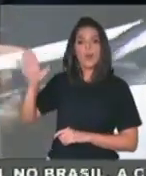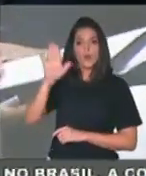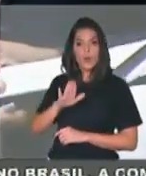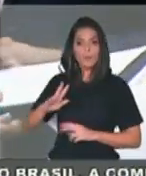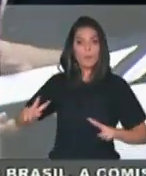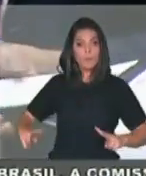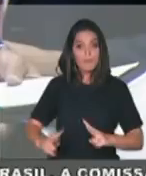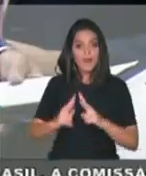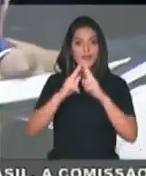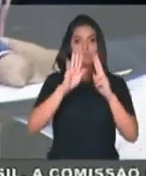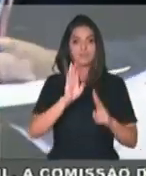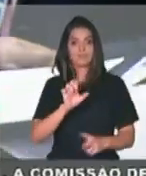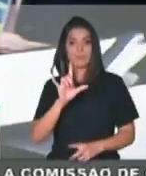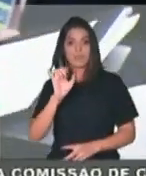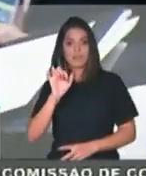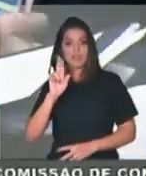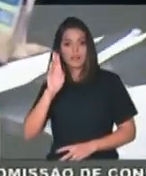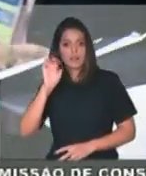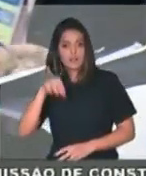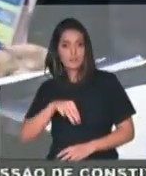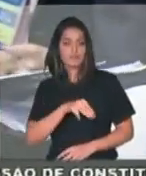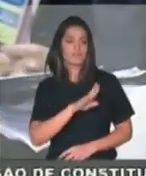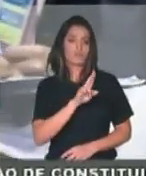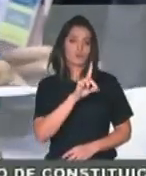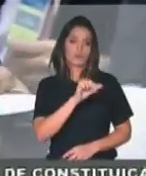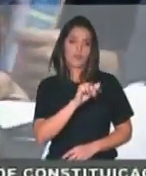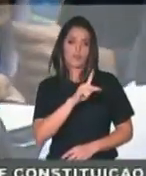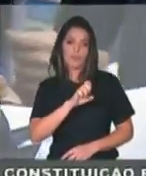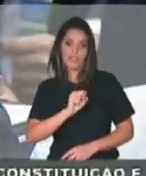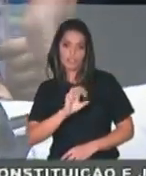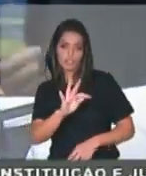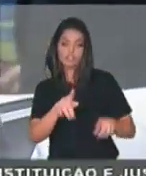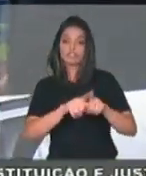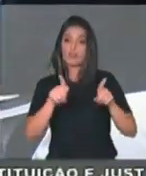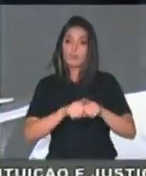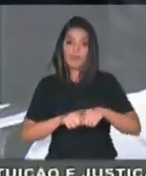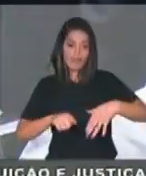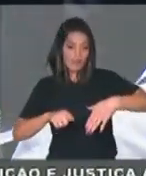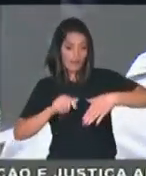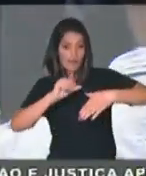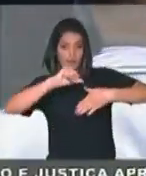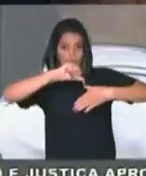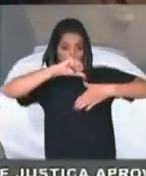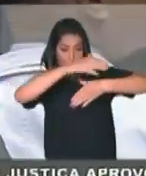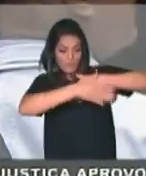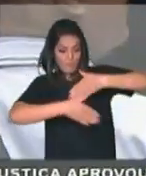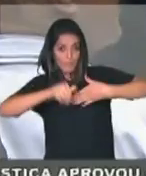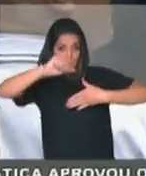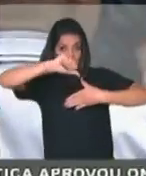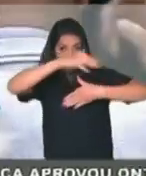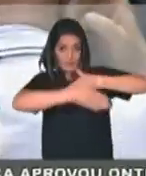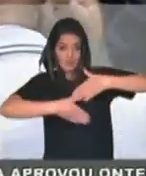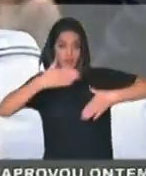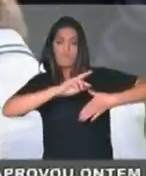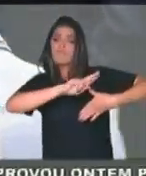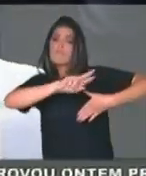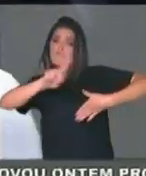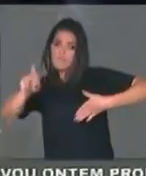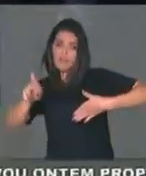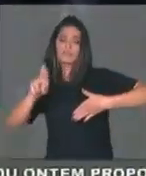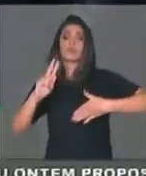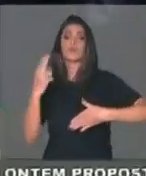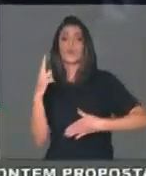na América do Sul, várias cidades da Argentina, do Uruguai e de outros países. Portanto, por uma